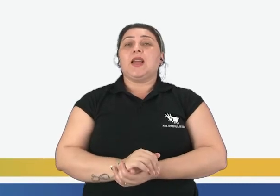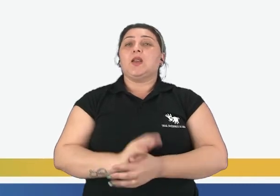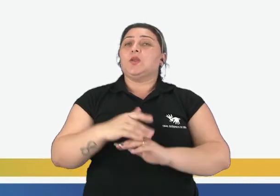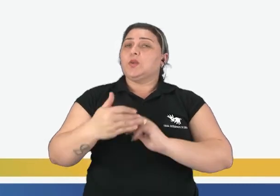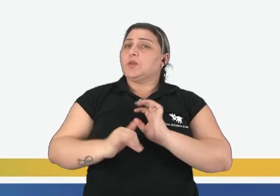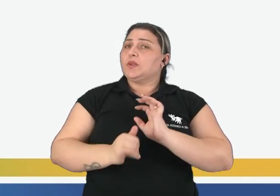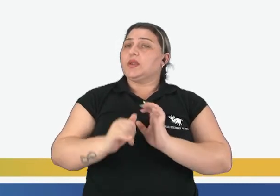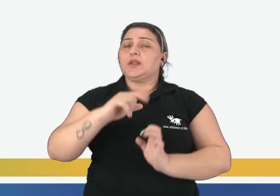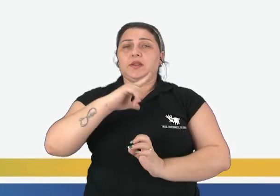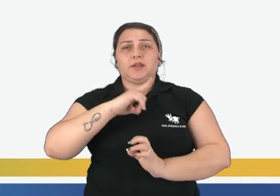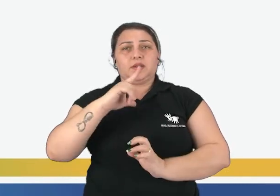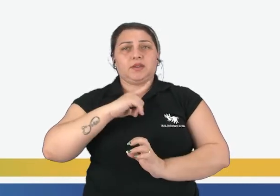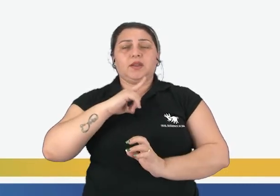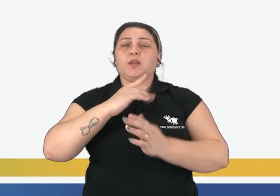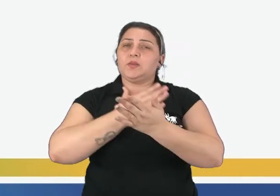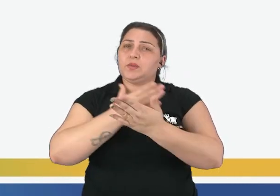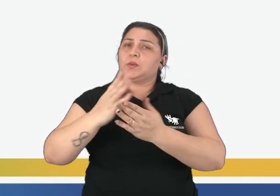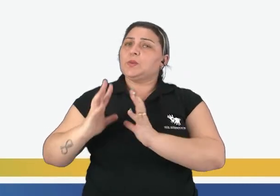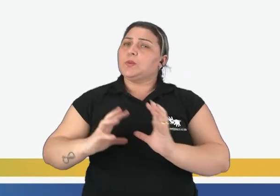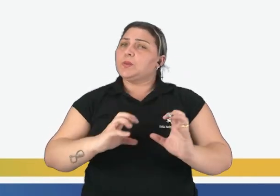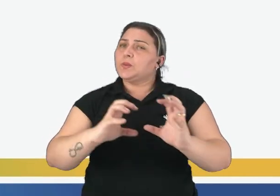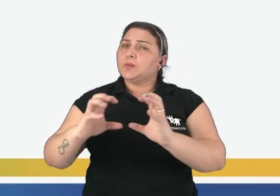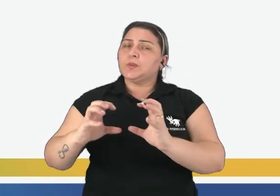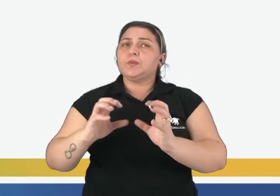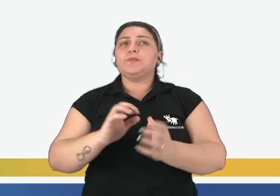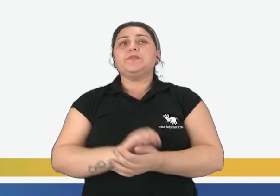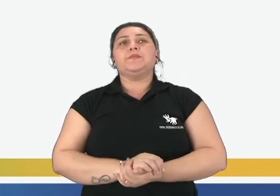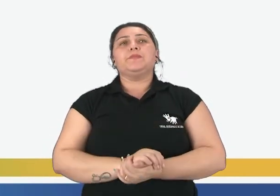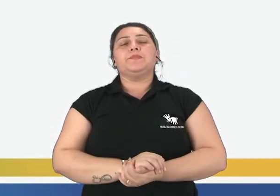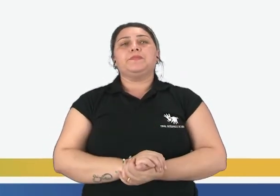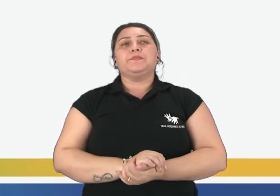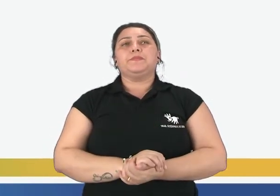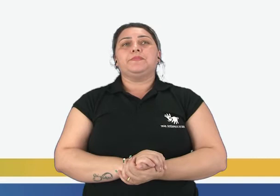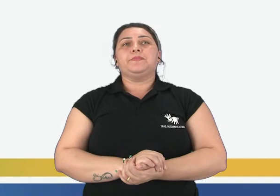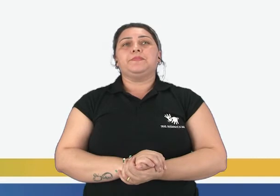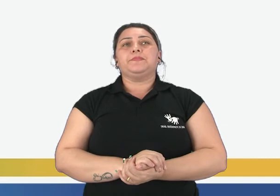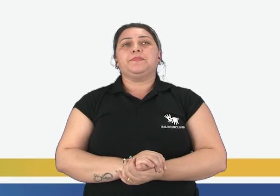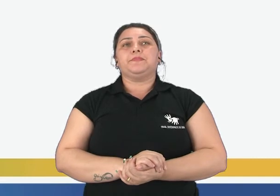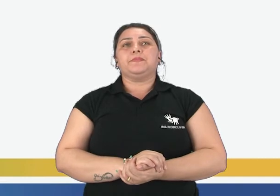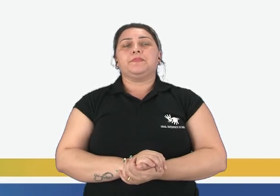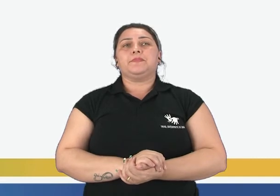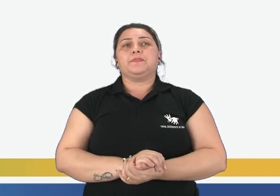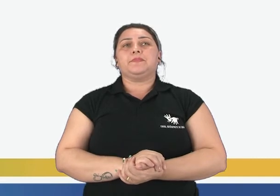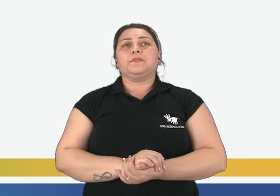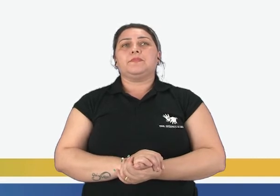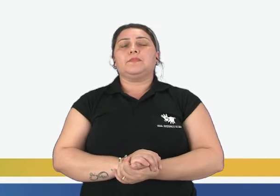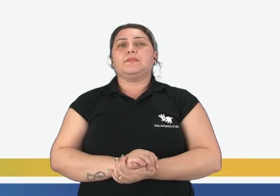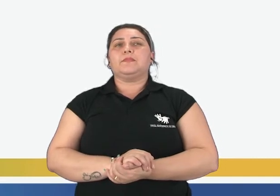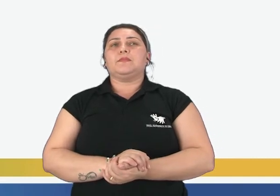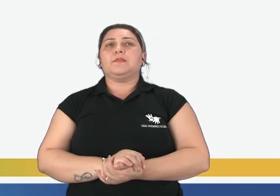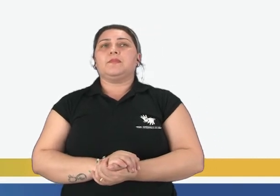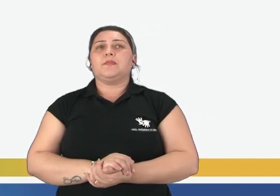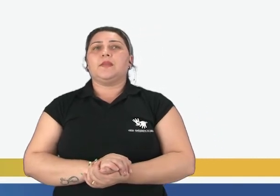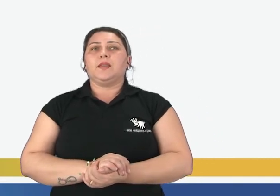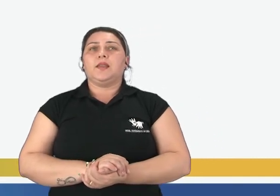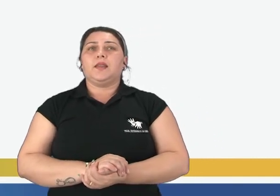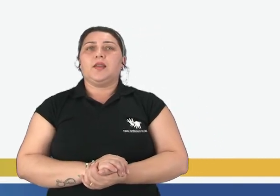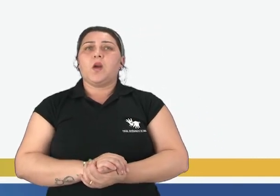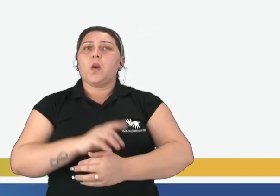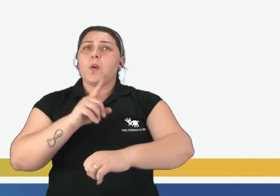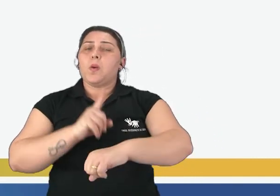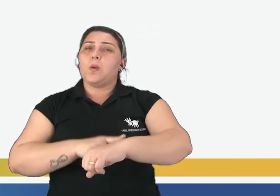conto tem isso tem situação Inicial e o conflito Vamos para o outro. Vamos lá o